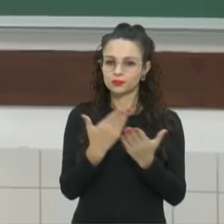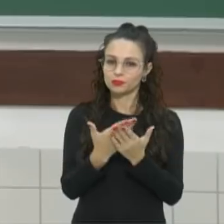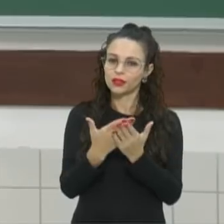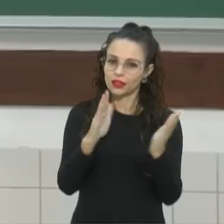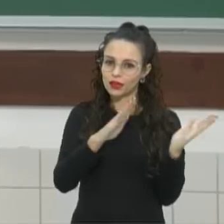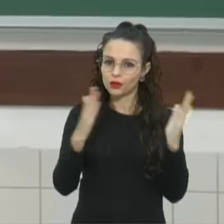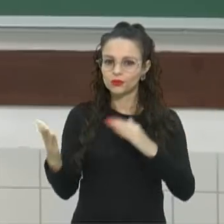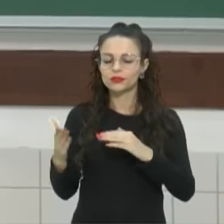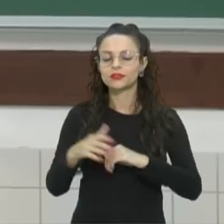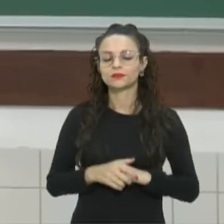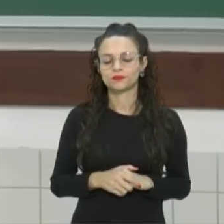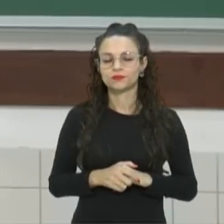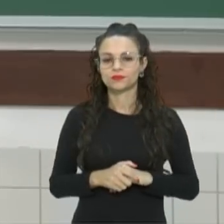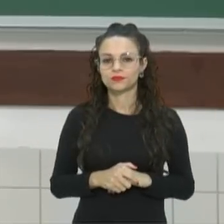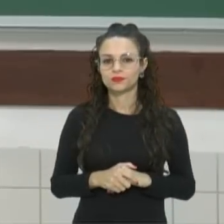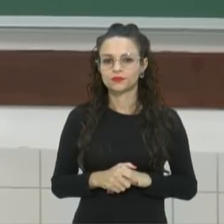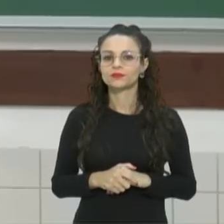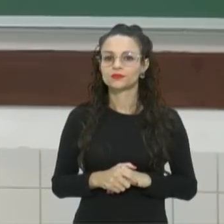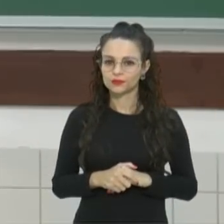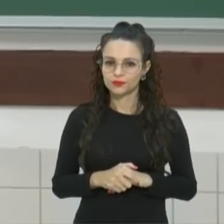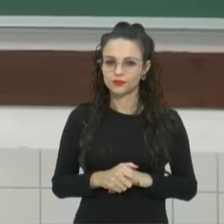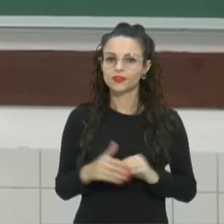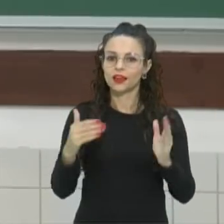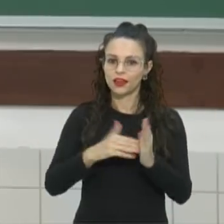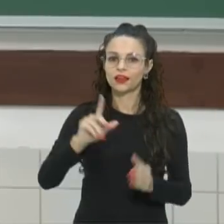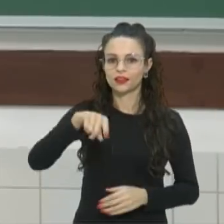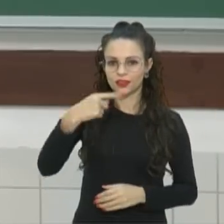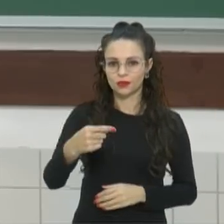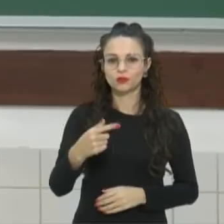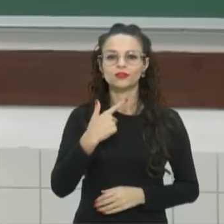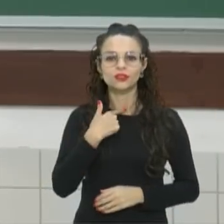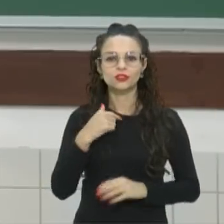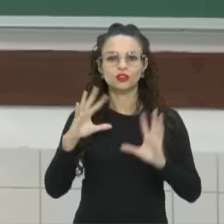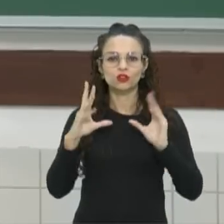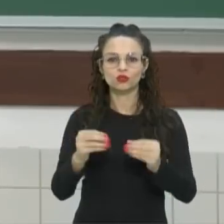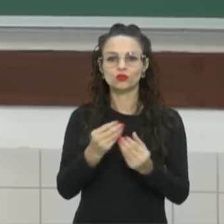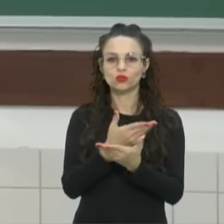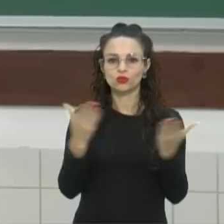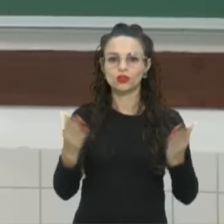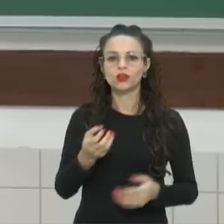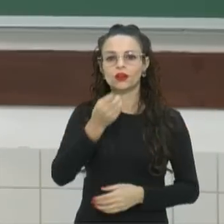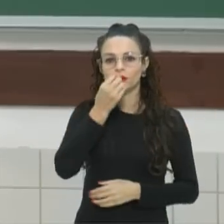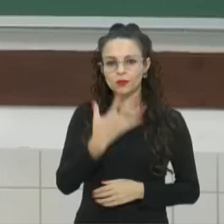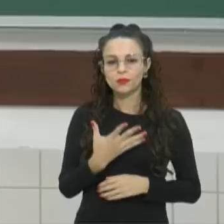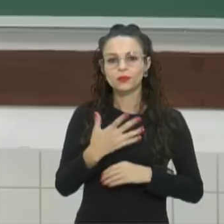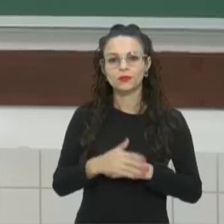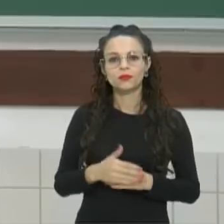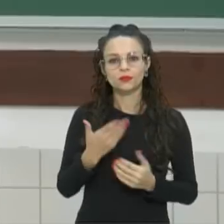né? E até a próxima. Desejo a todos uma boa